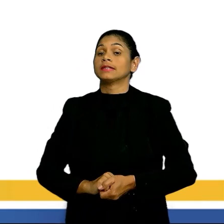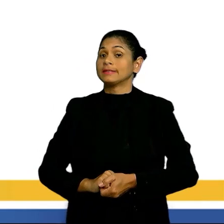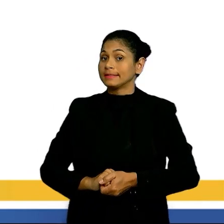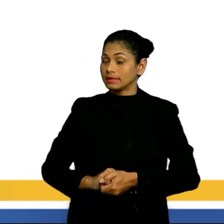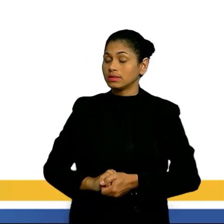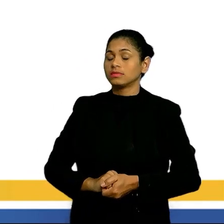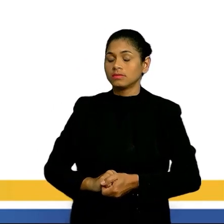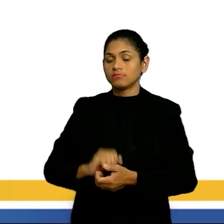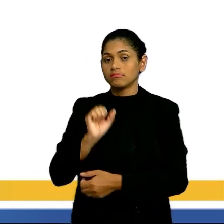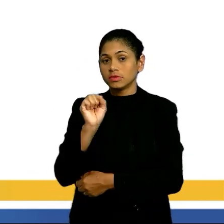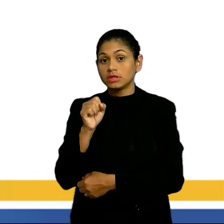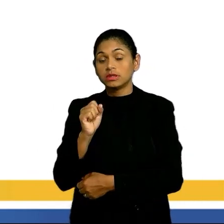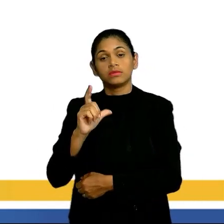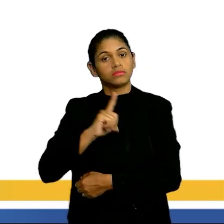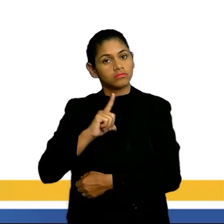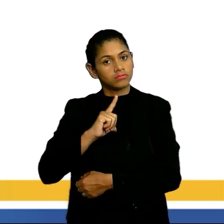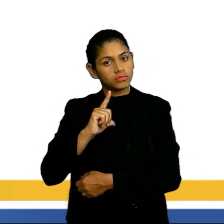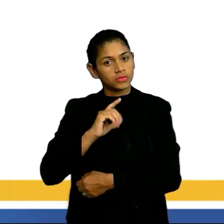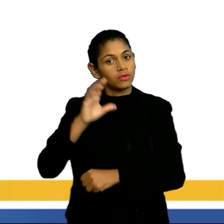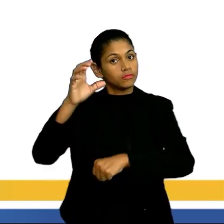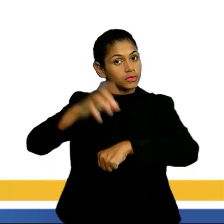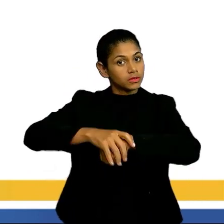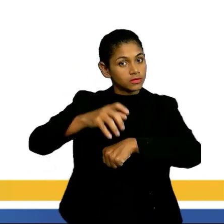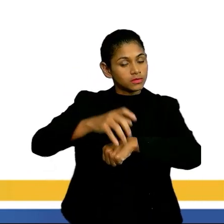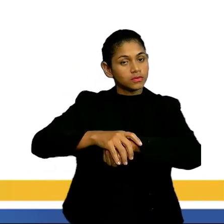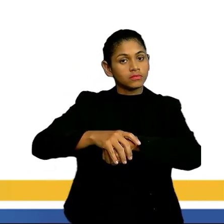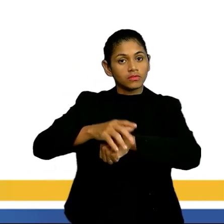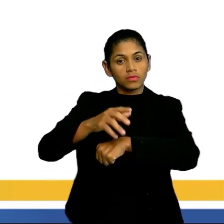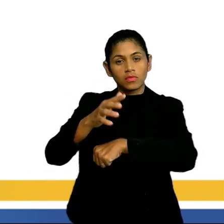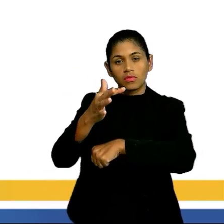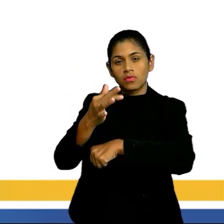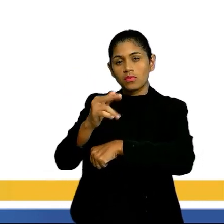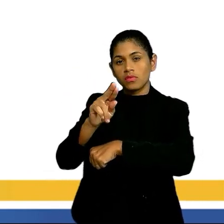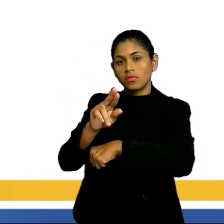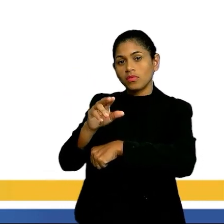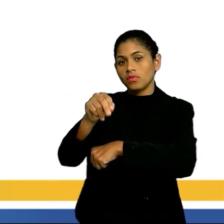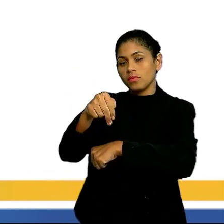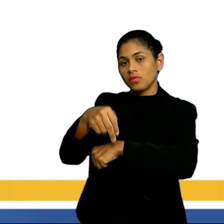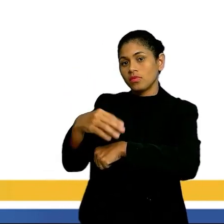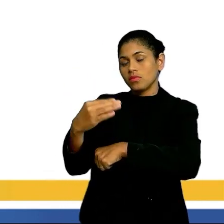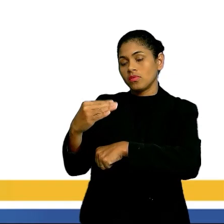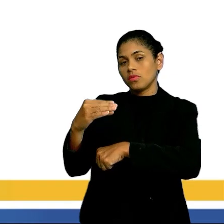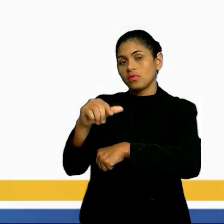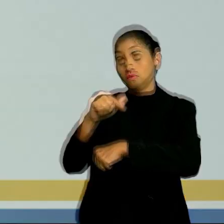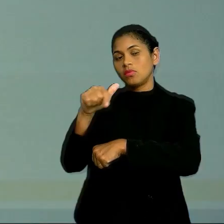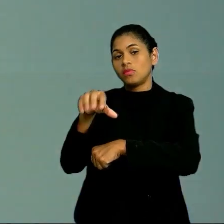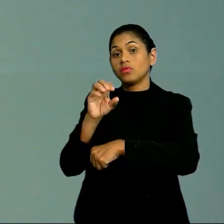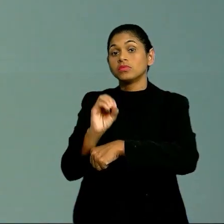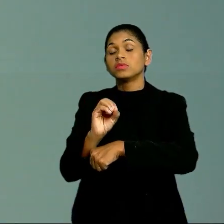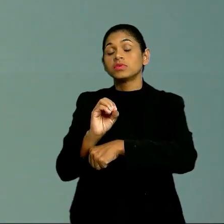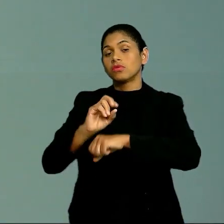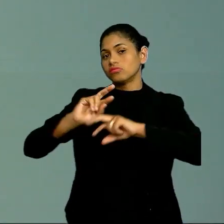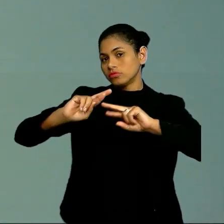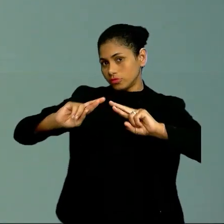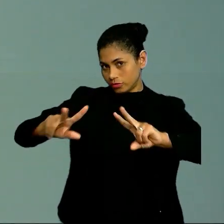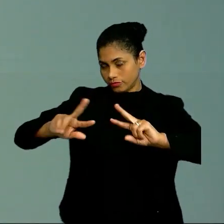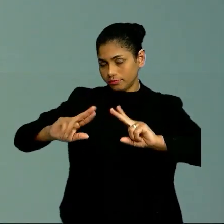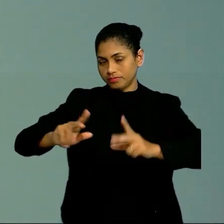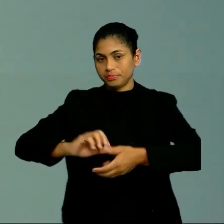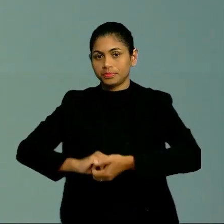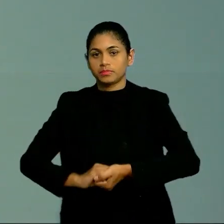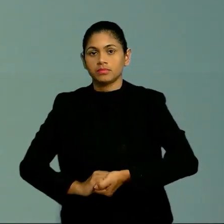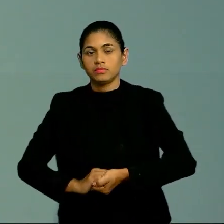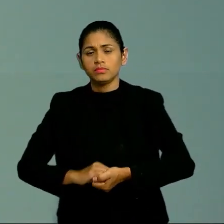funções diferentes. Repetindo, tá? E isso se chama divergência evolutiva. Por que divergência?